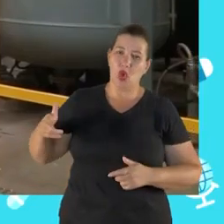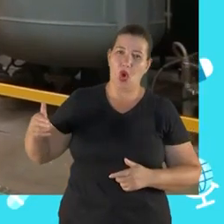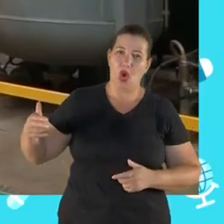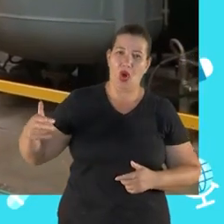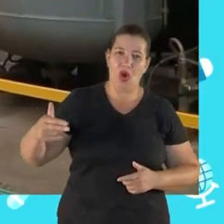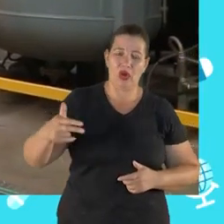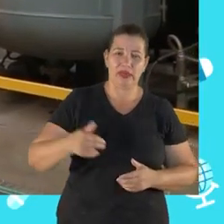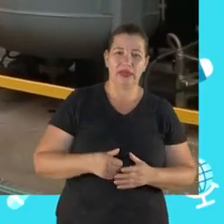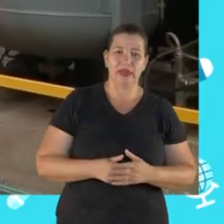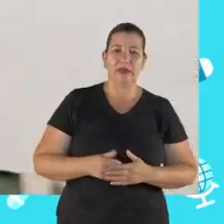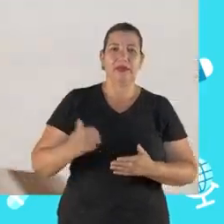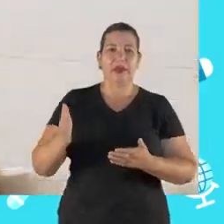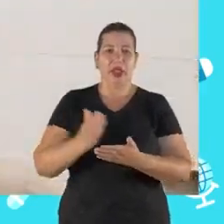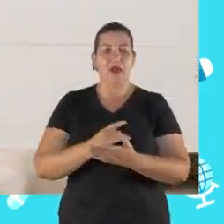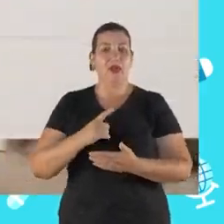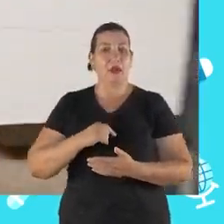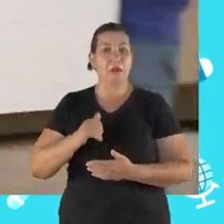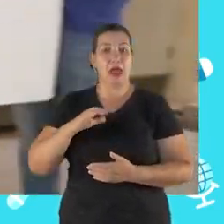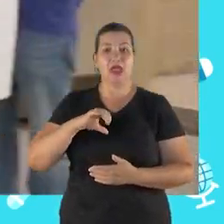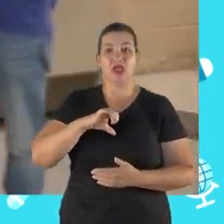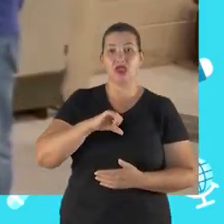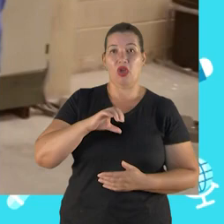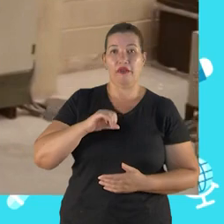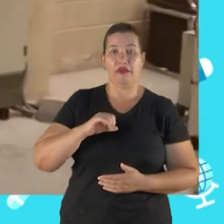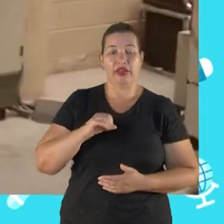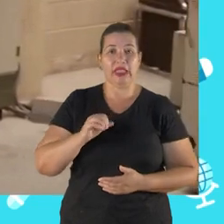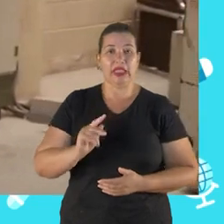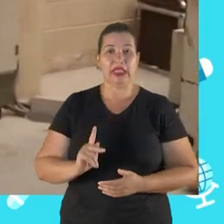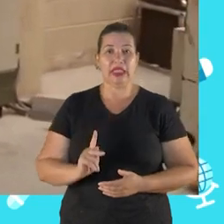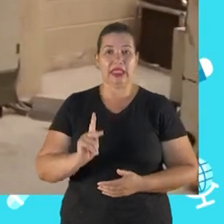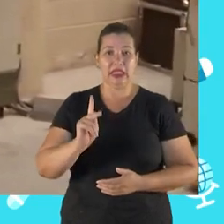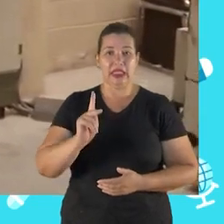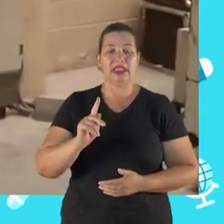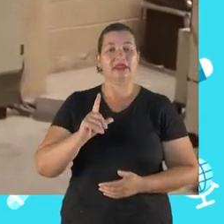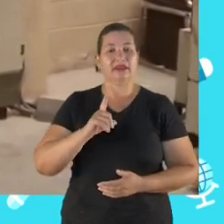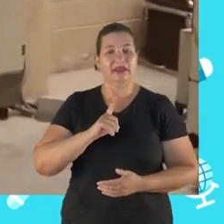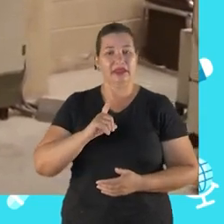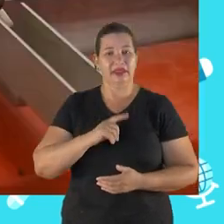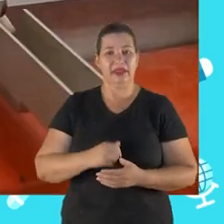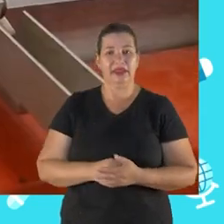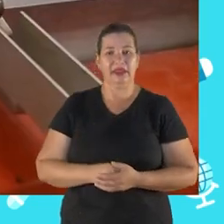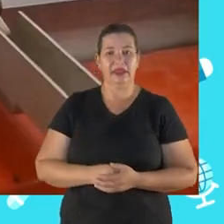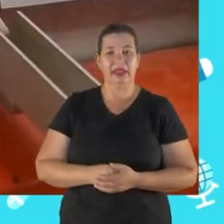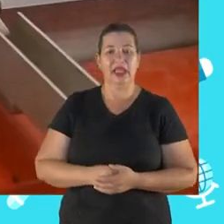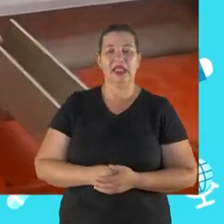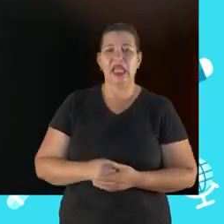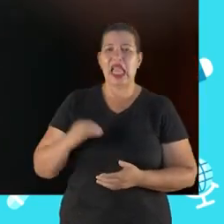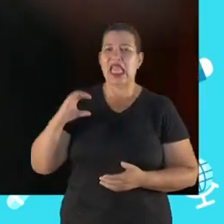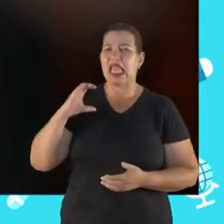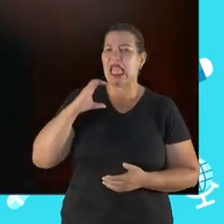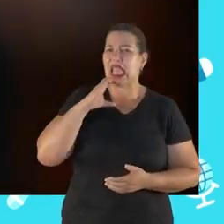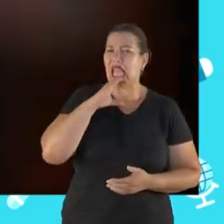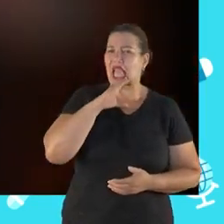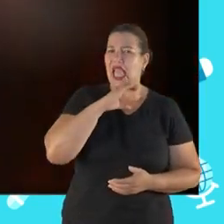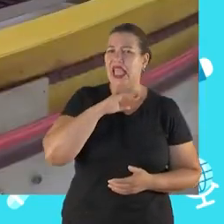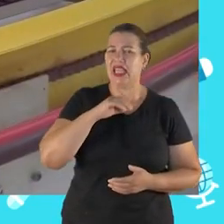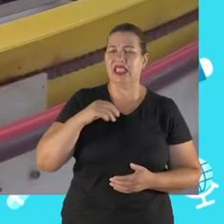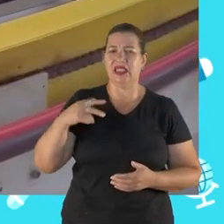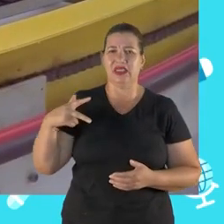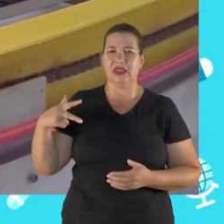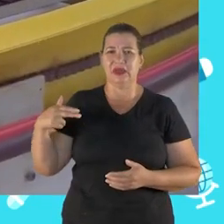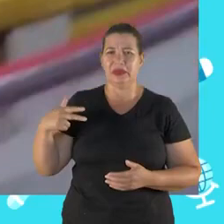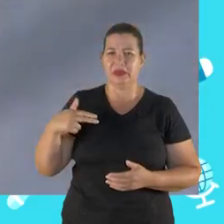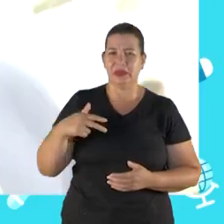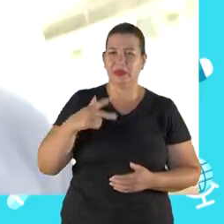serem cortadas depois. Alguns desses blocos chegam a ter mais de 90 quilos. O jeito de cortar é com uma linha quente,